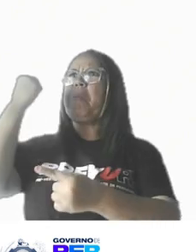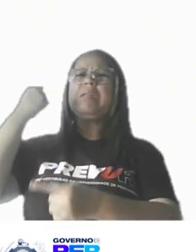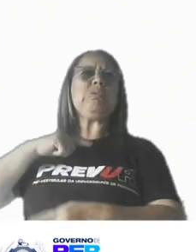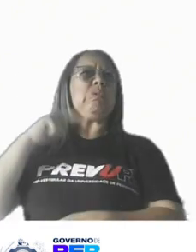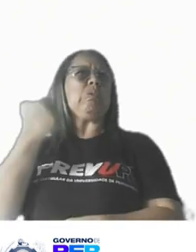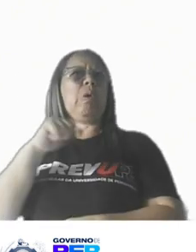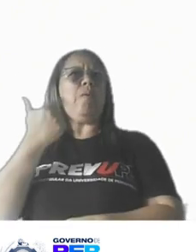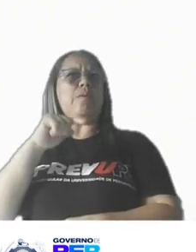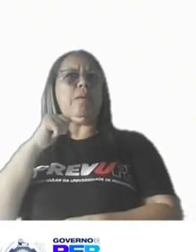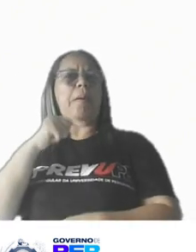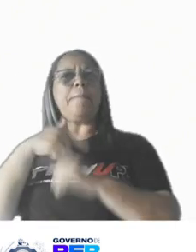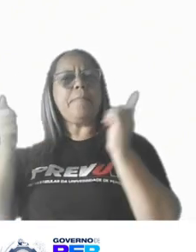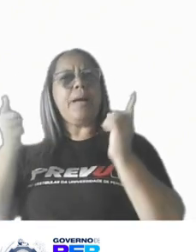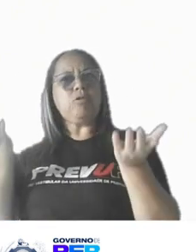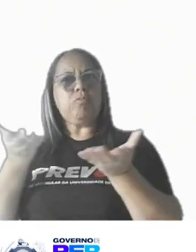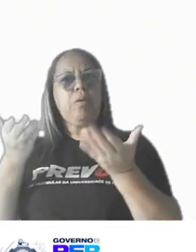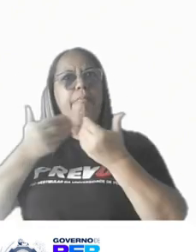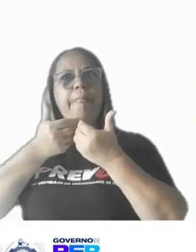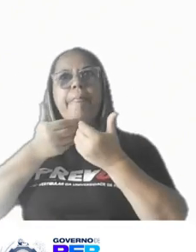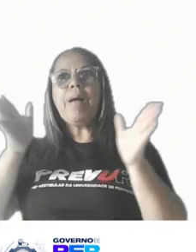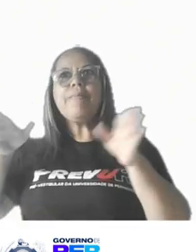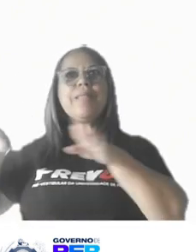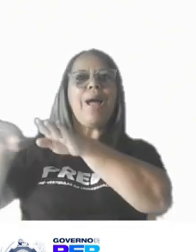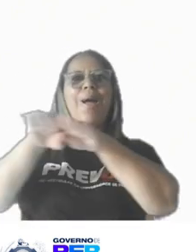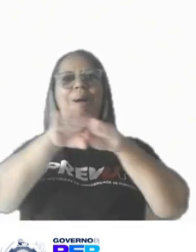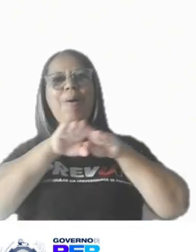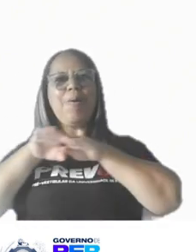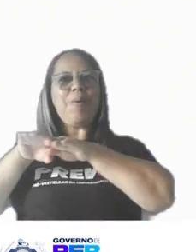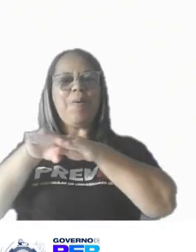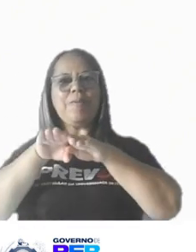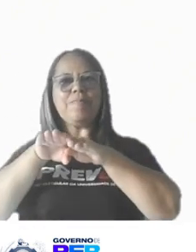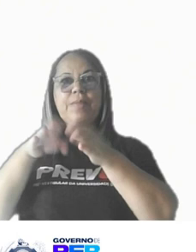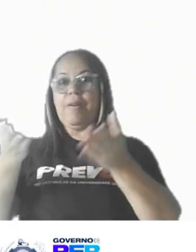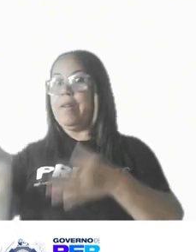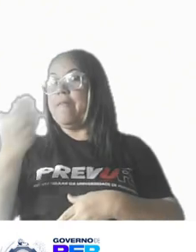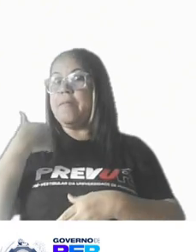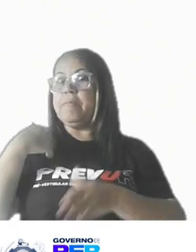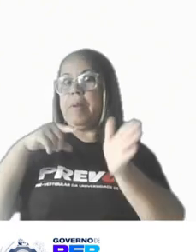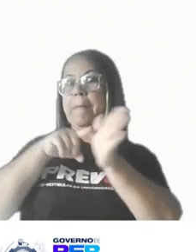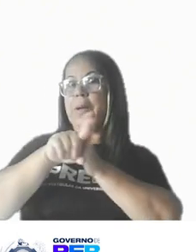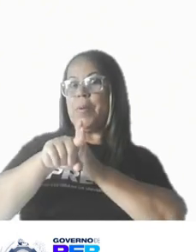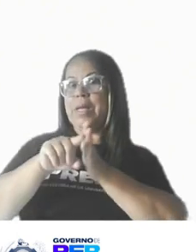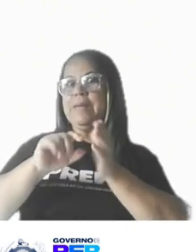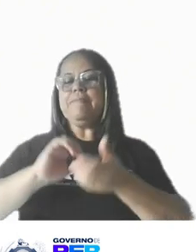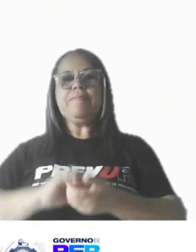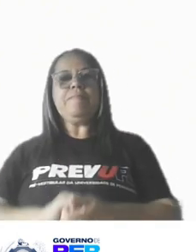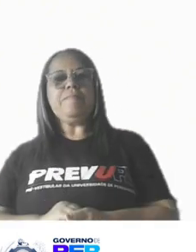antes. A gente acabou abrindo portas para a igualdade. Vamos para a questão, gente?